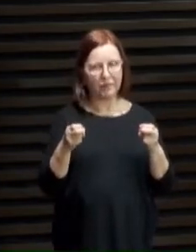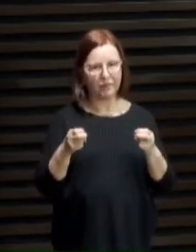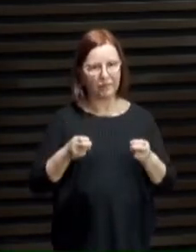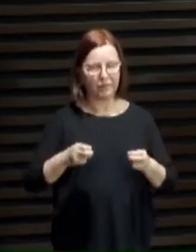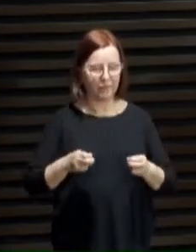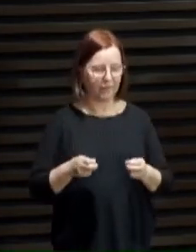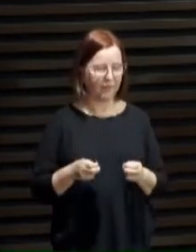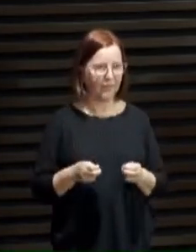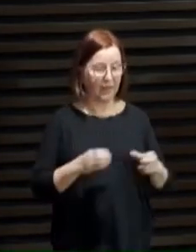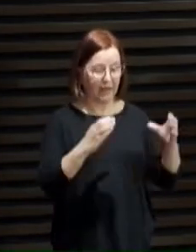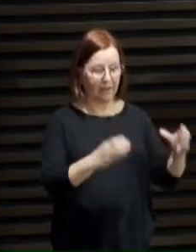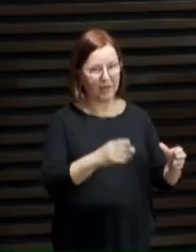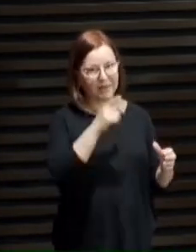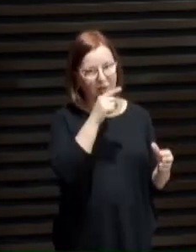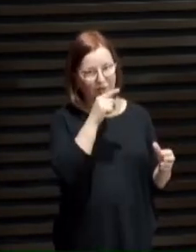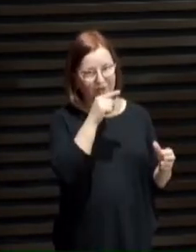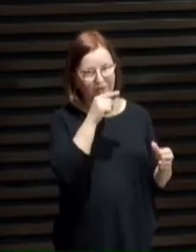constrangedora.